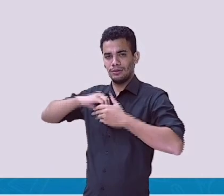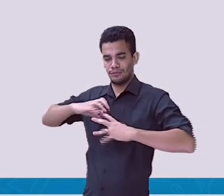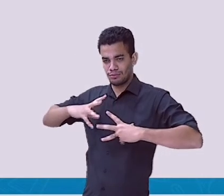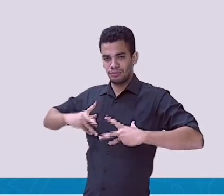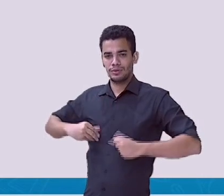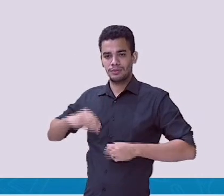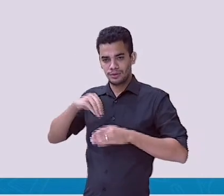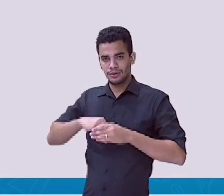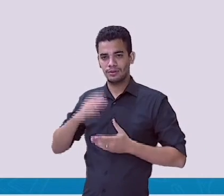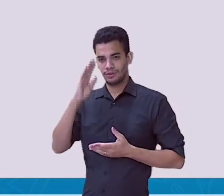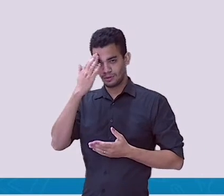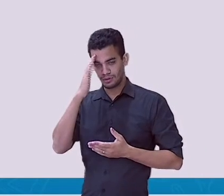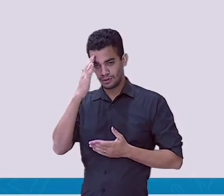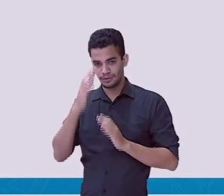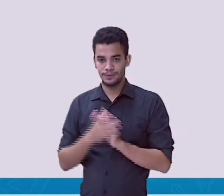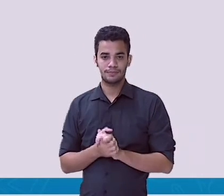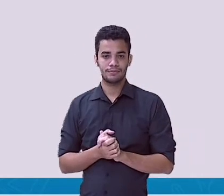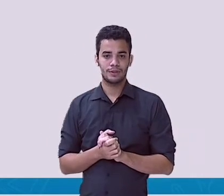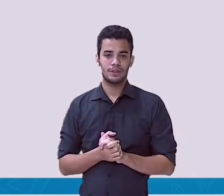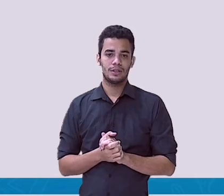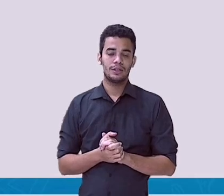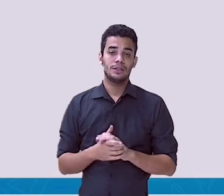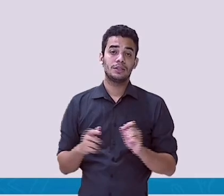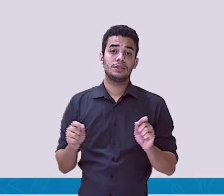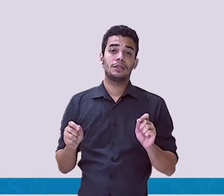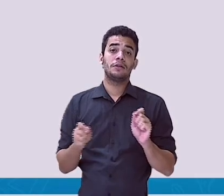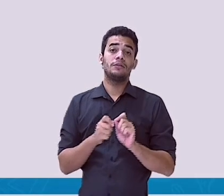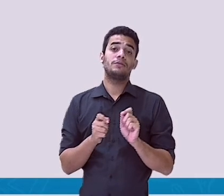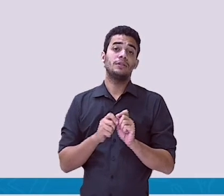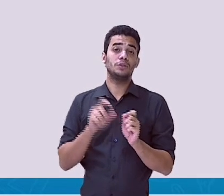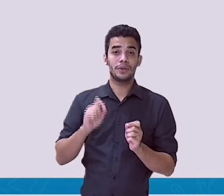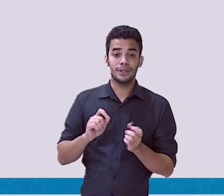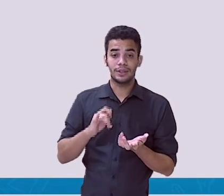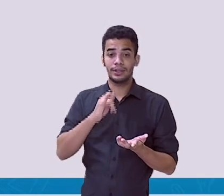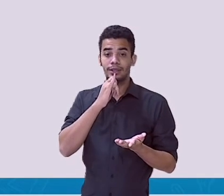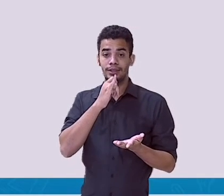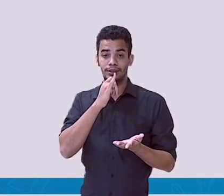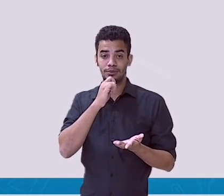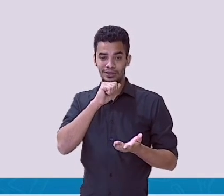proteínas, combater agentes infecciosos,